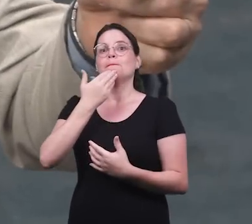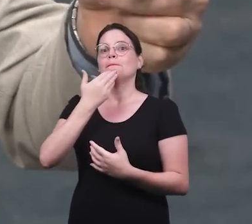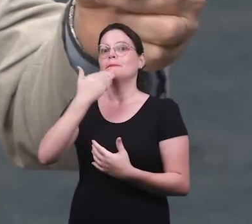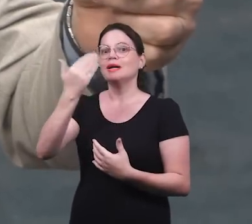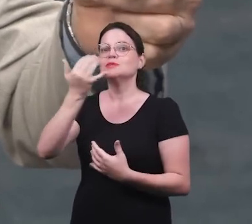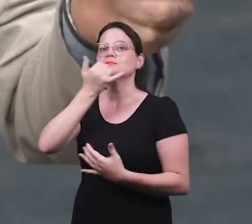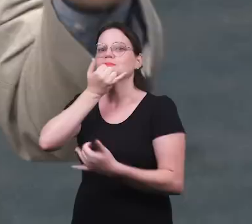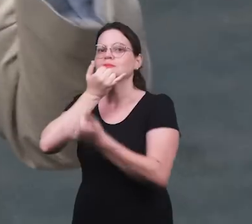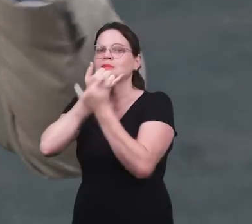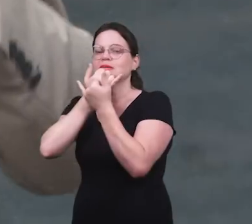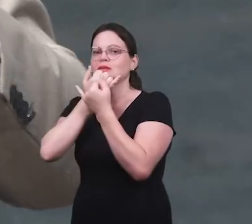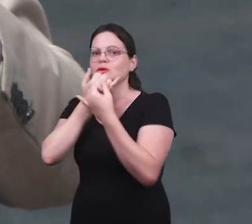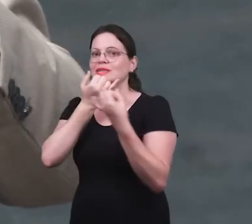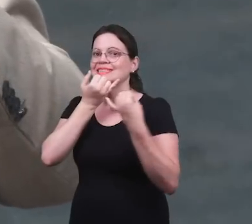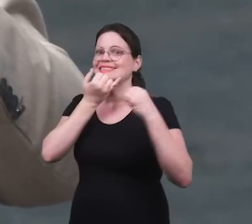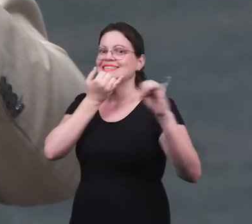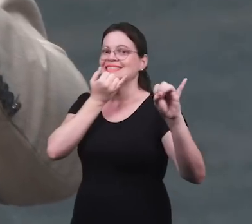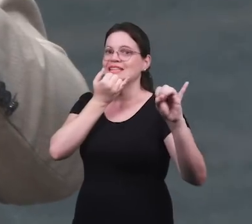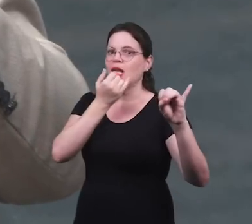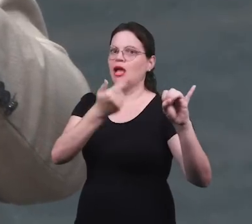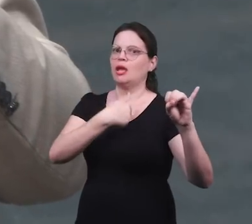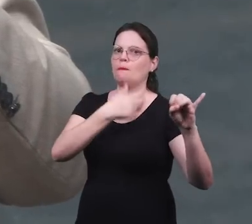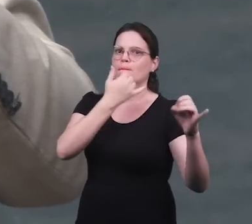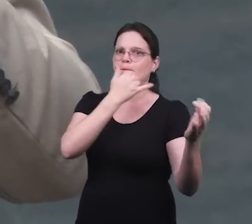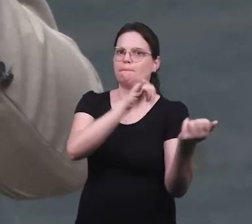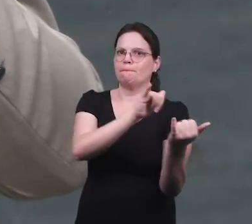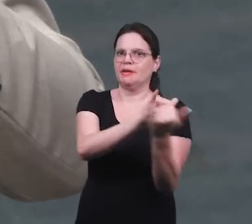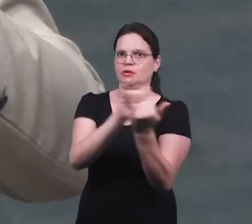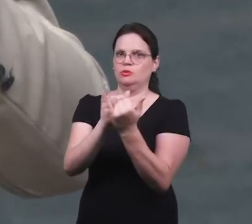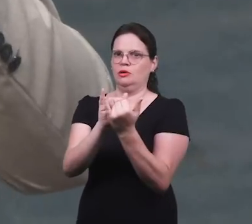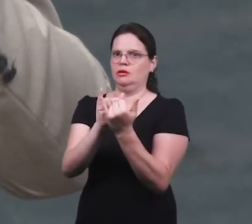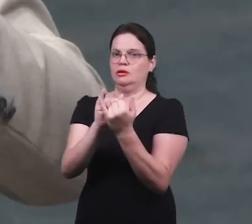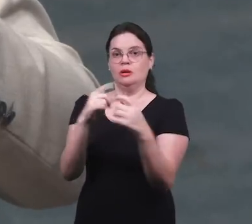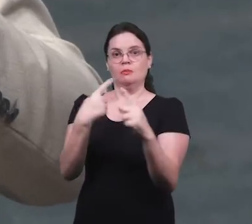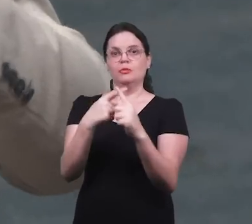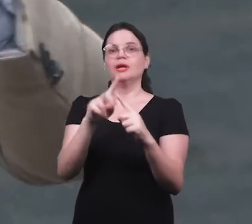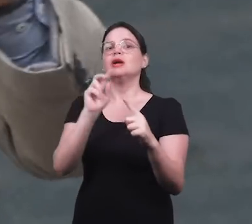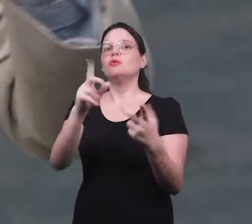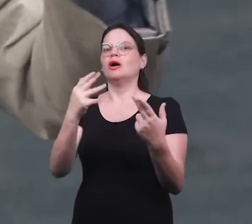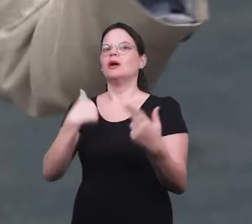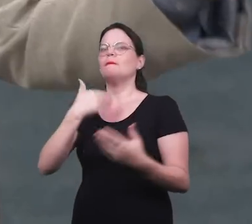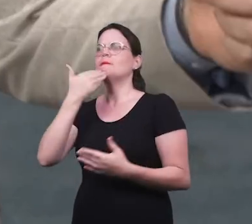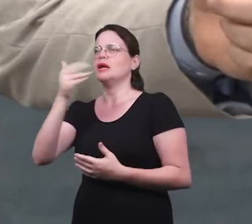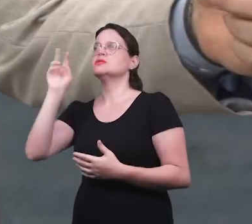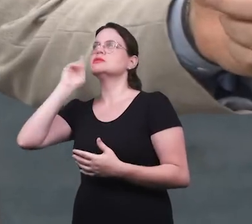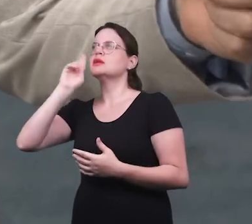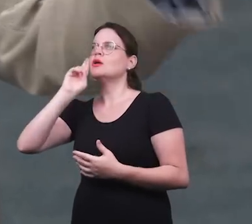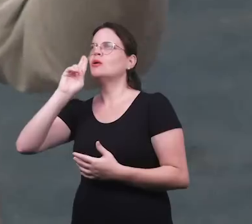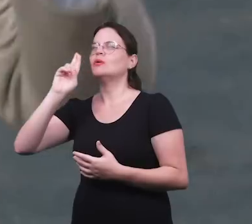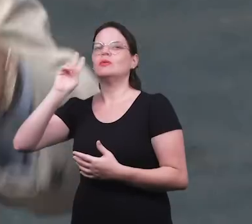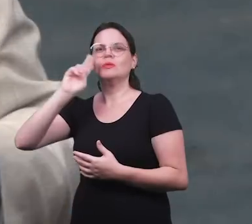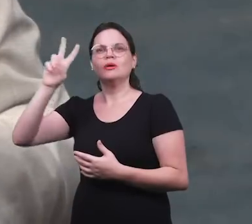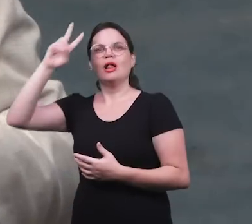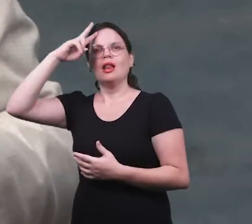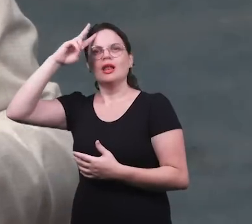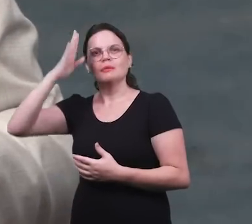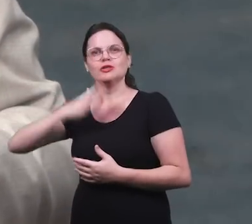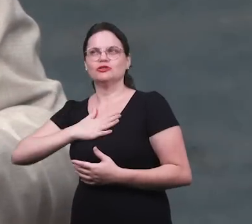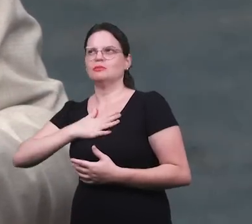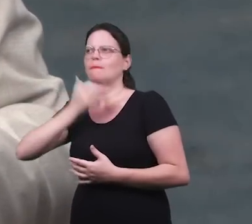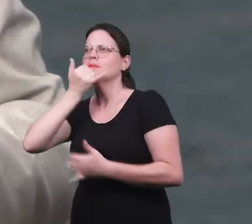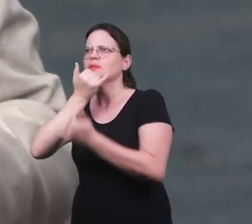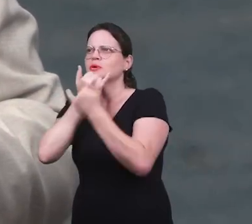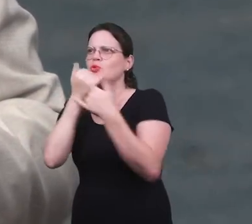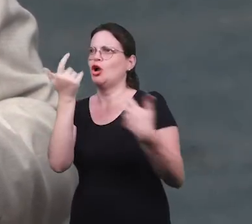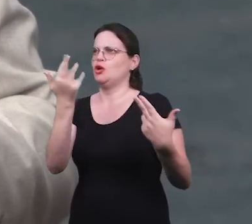condicionado ao nosso perdão. À condição que nós temos de pedir perdão ao outro para que o Senhor possa nos perdoar. Muito